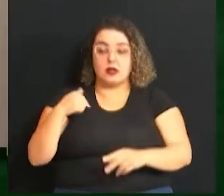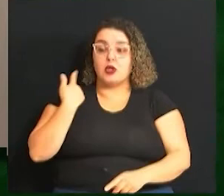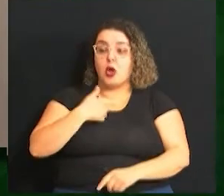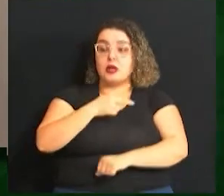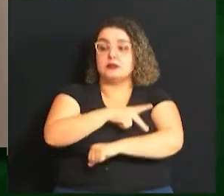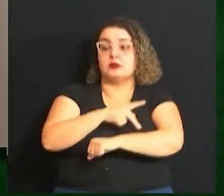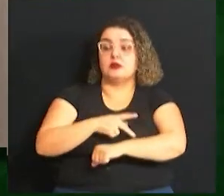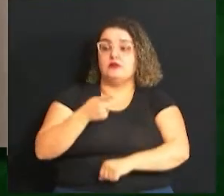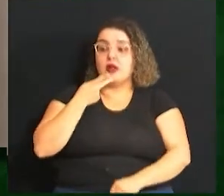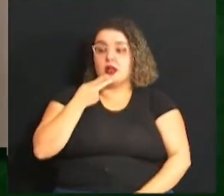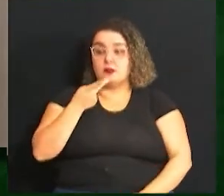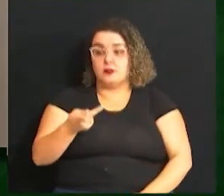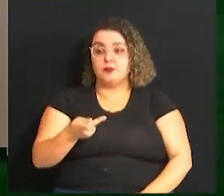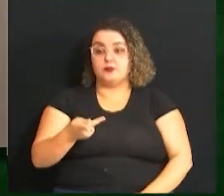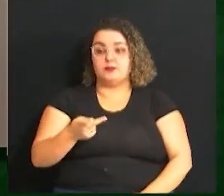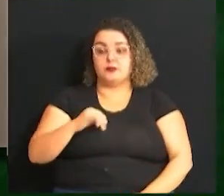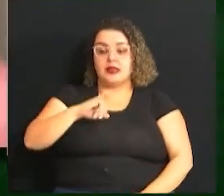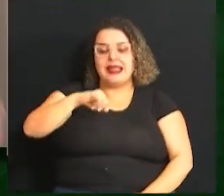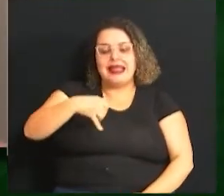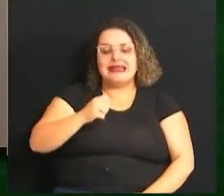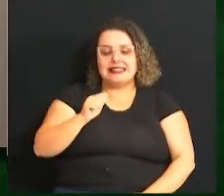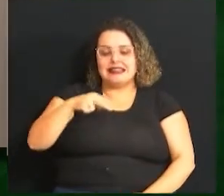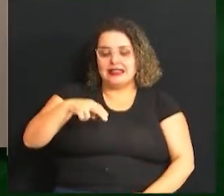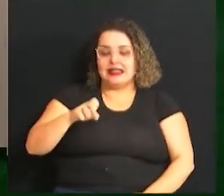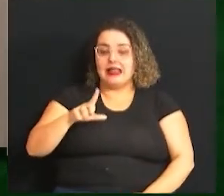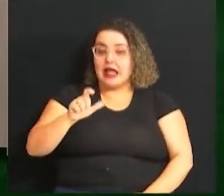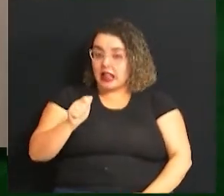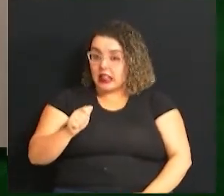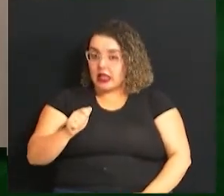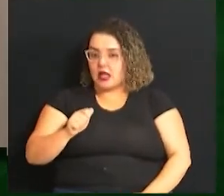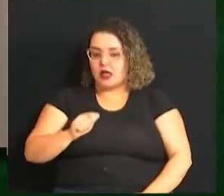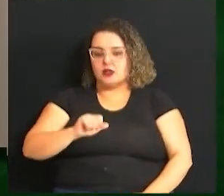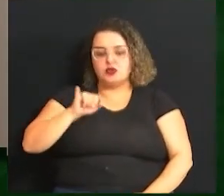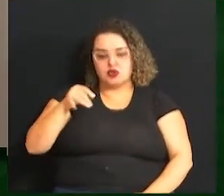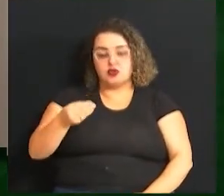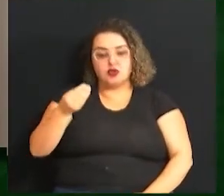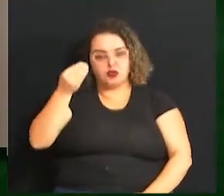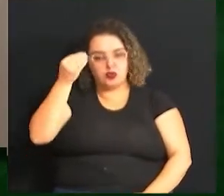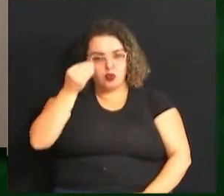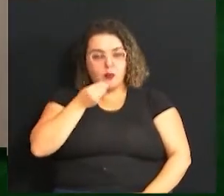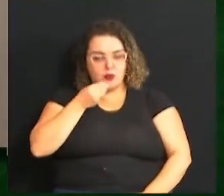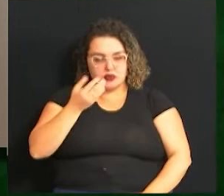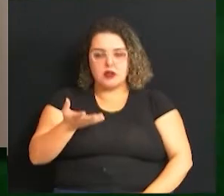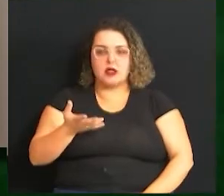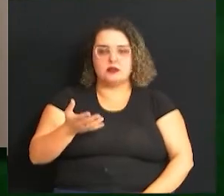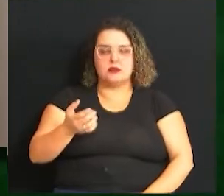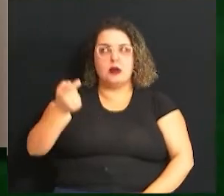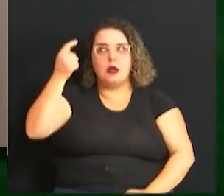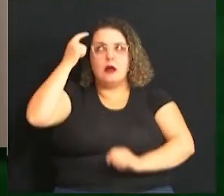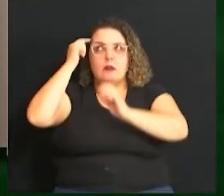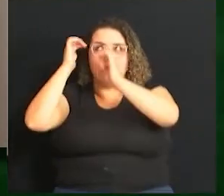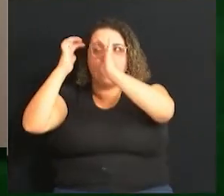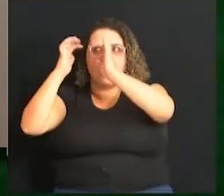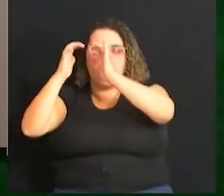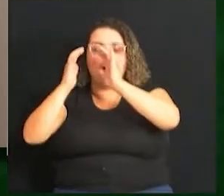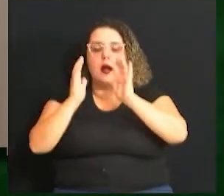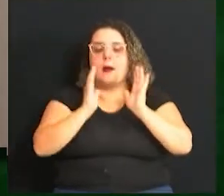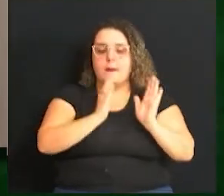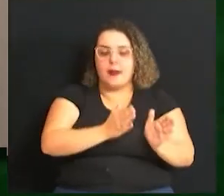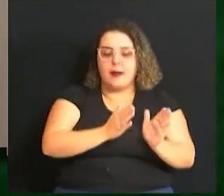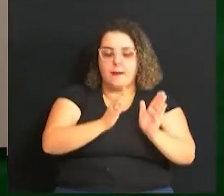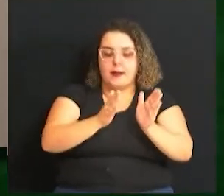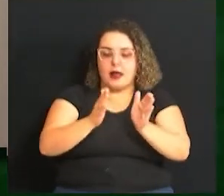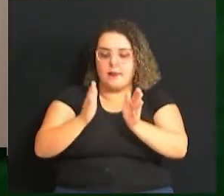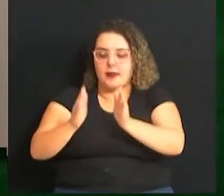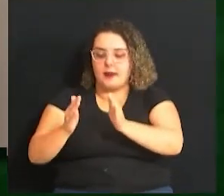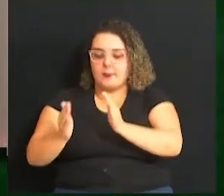chama, nós pedagogos, o que a gente chama de janelas de oportunidade. O cérebro humano, ele segue uma lógica